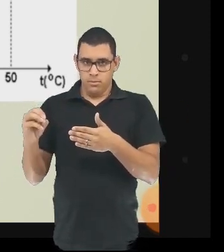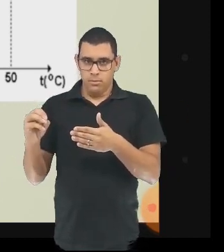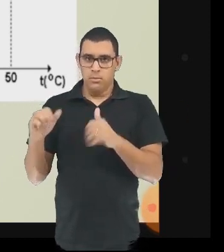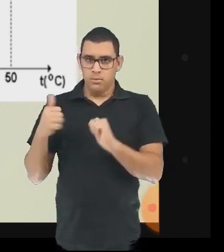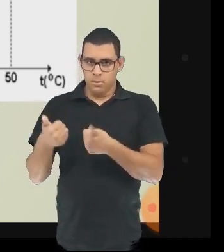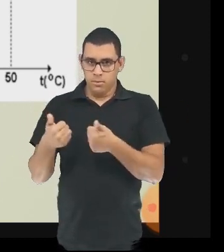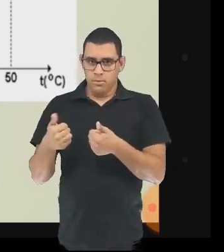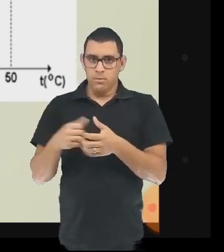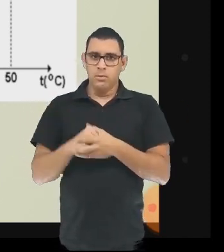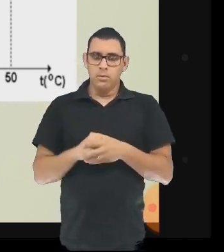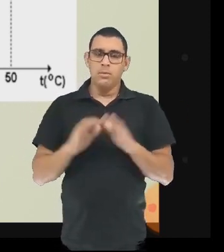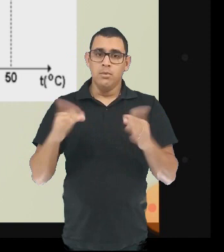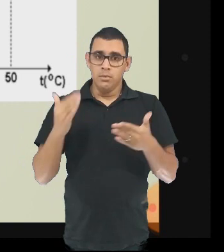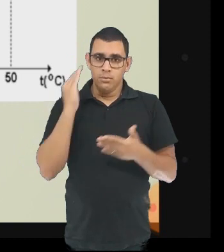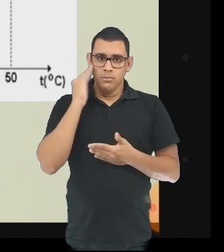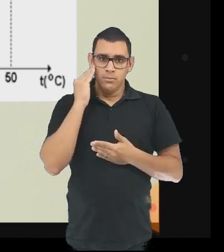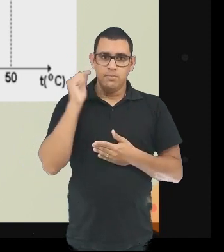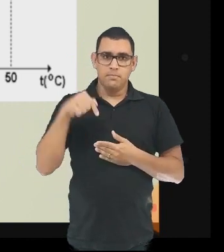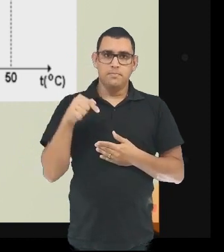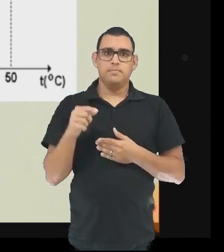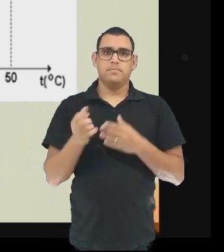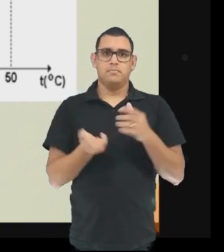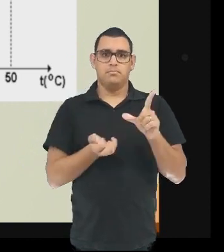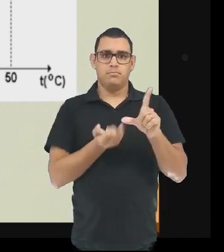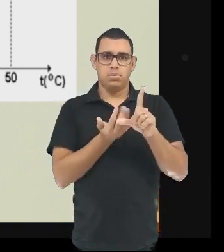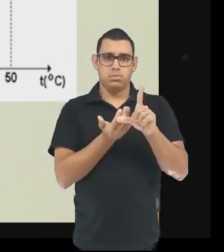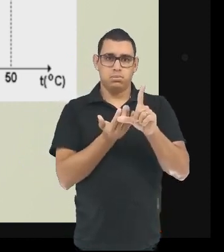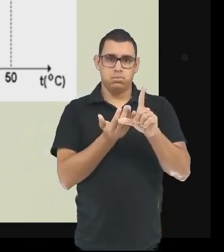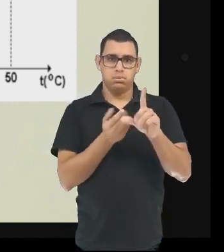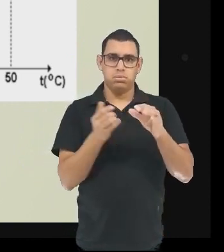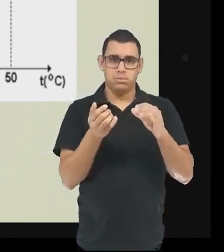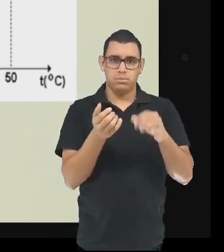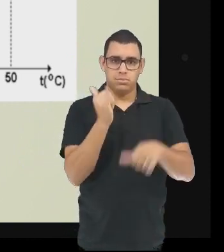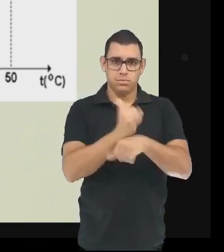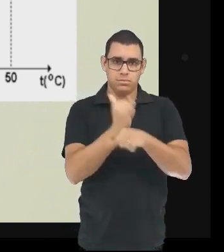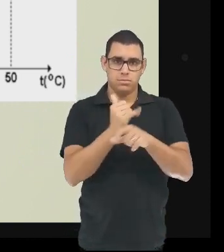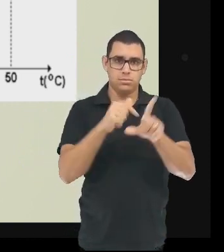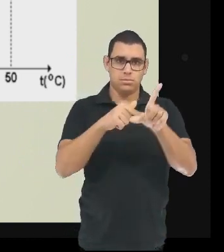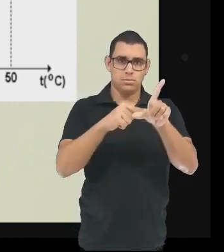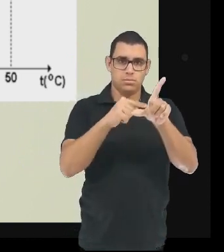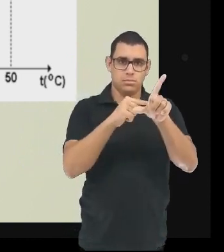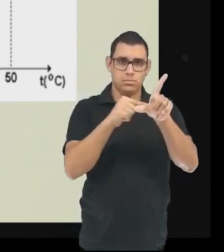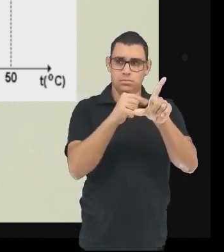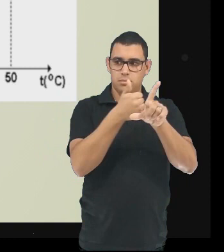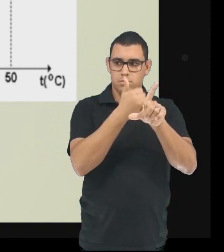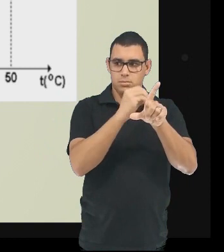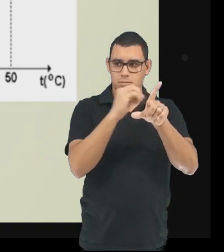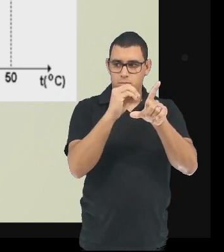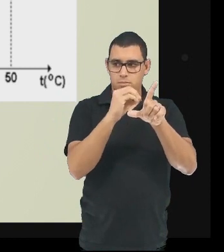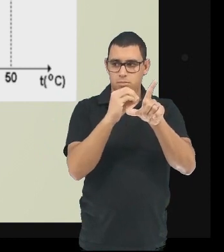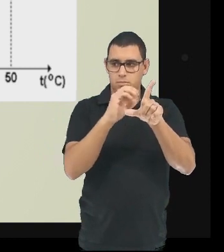final de 50 graus. Então, após esse aquecimento, o corpo que tinha inicialmente